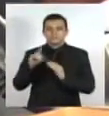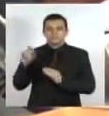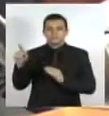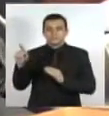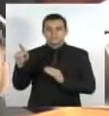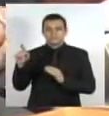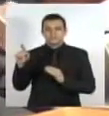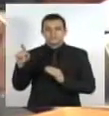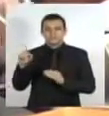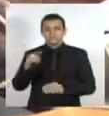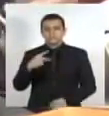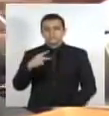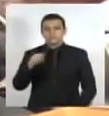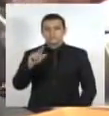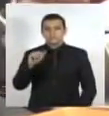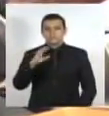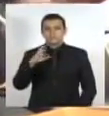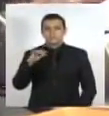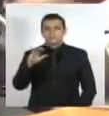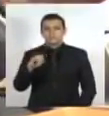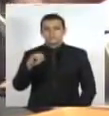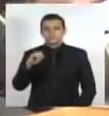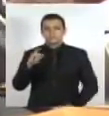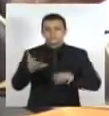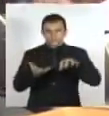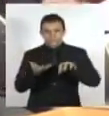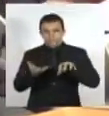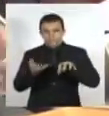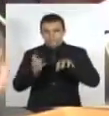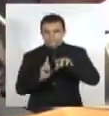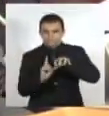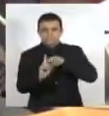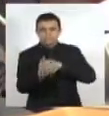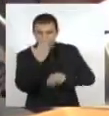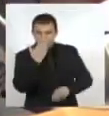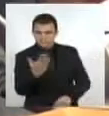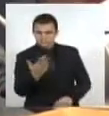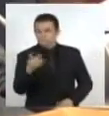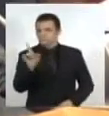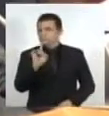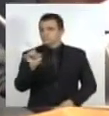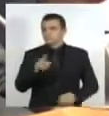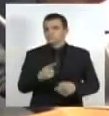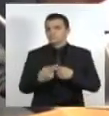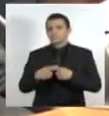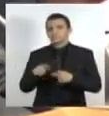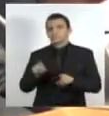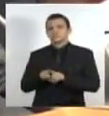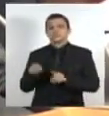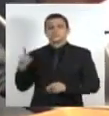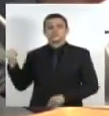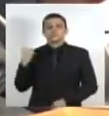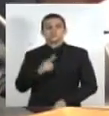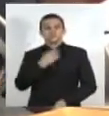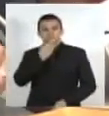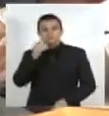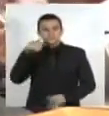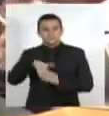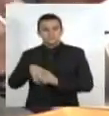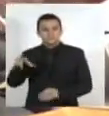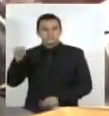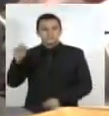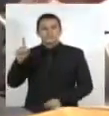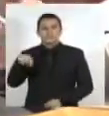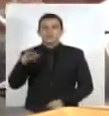aquele momento, e o grande herói que vinha chegando, o primeiro presidente eleito, que foi o presidente Fernando Collor, chegava